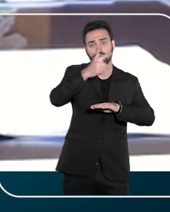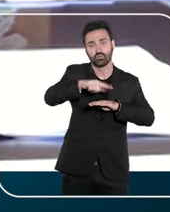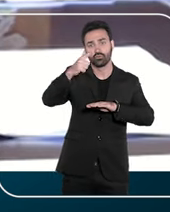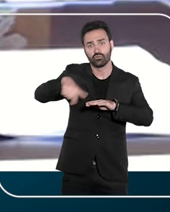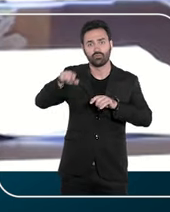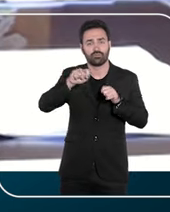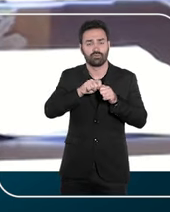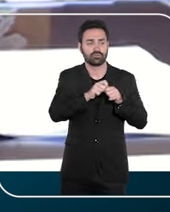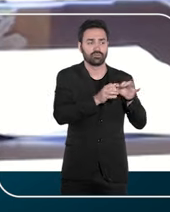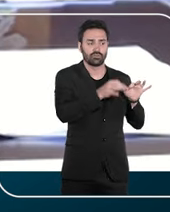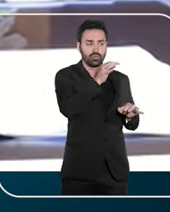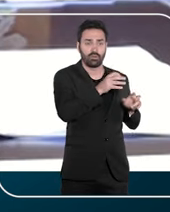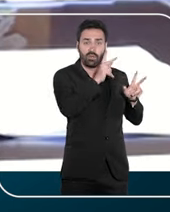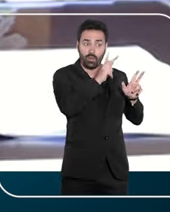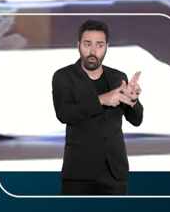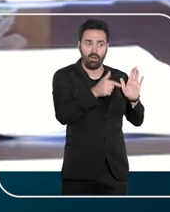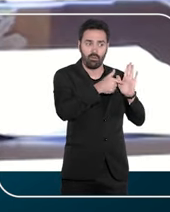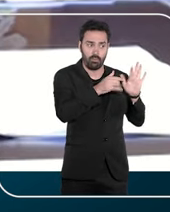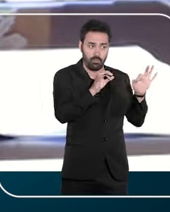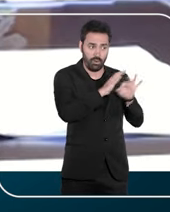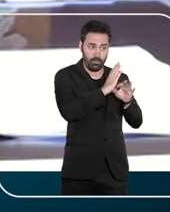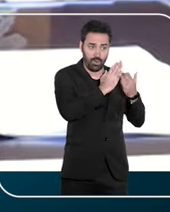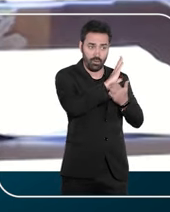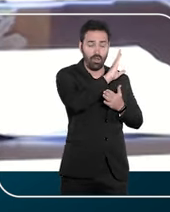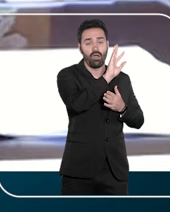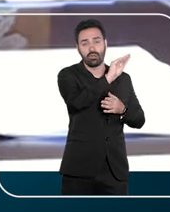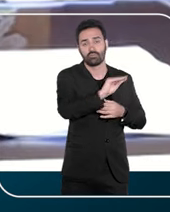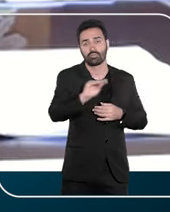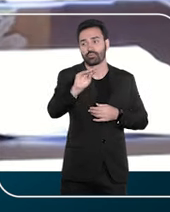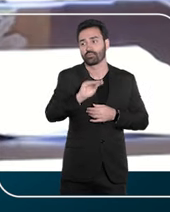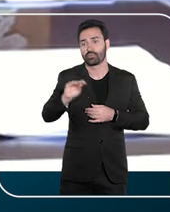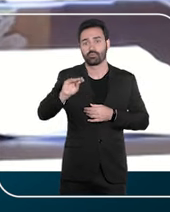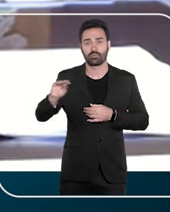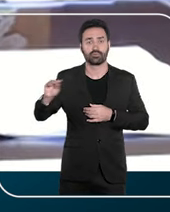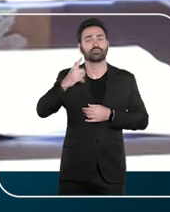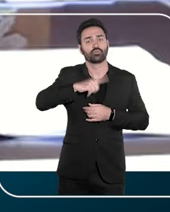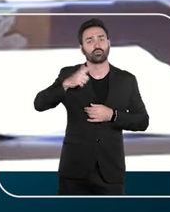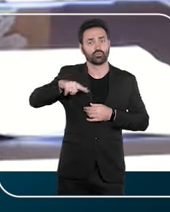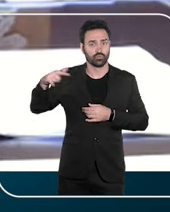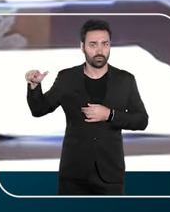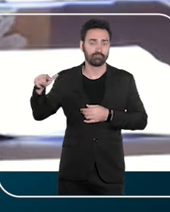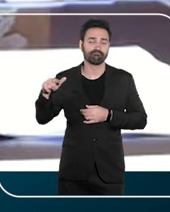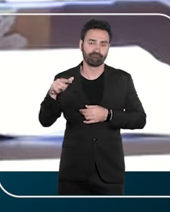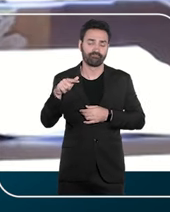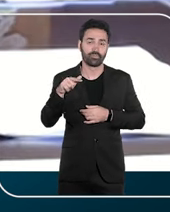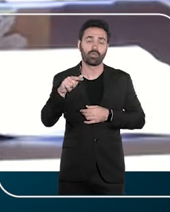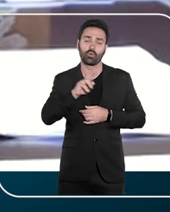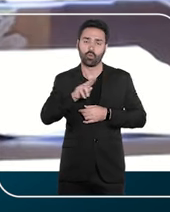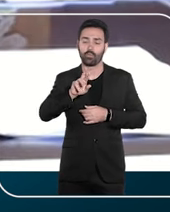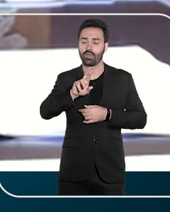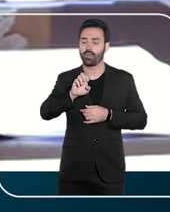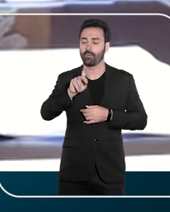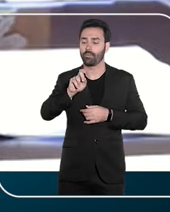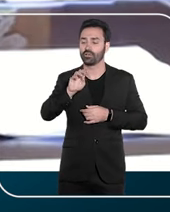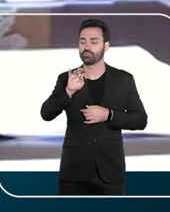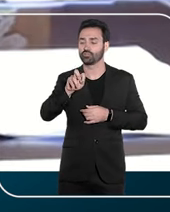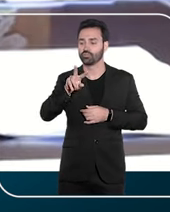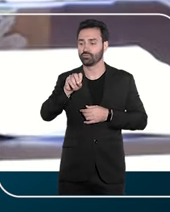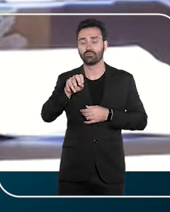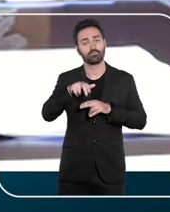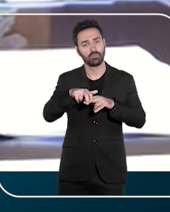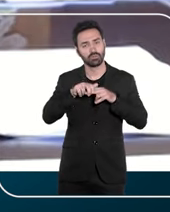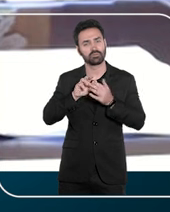aquelas sementes que foi deixadas nos nossos corações jurídicos pelas mãos benfazejas de Paulo de